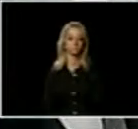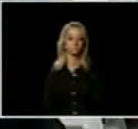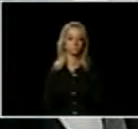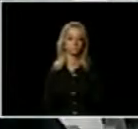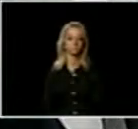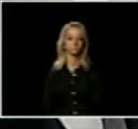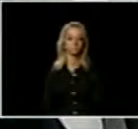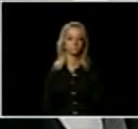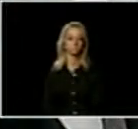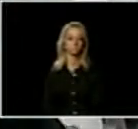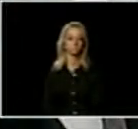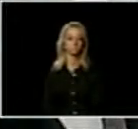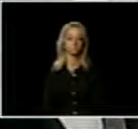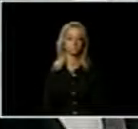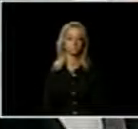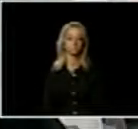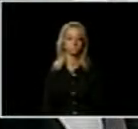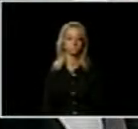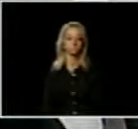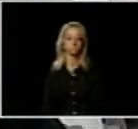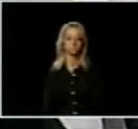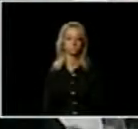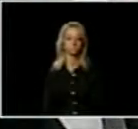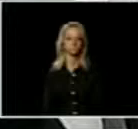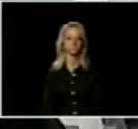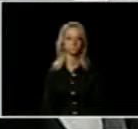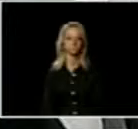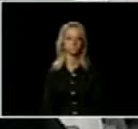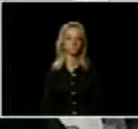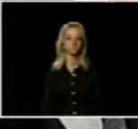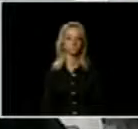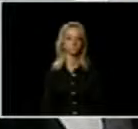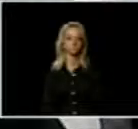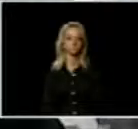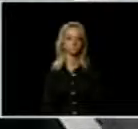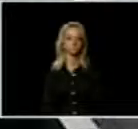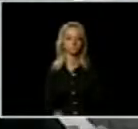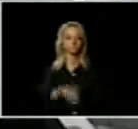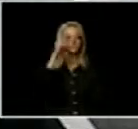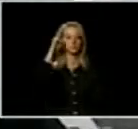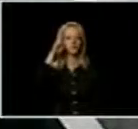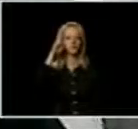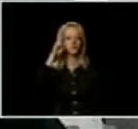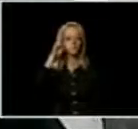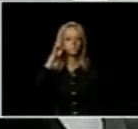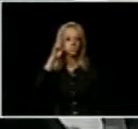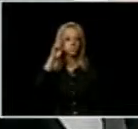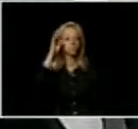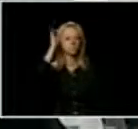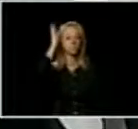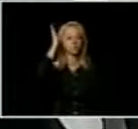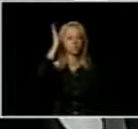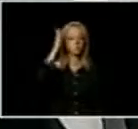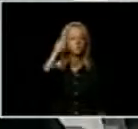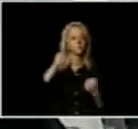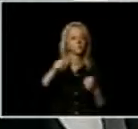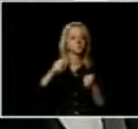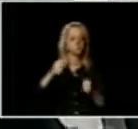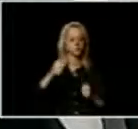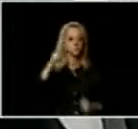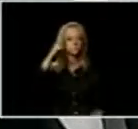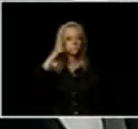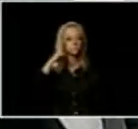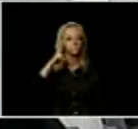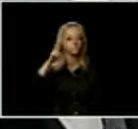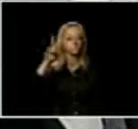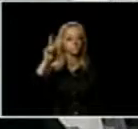histórico preservado, a história de Taubaté sendo lembrada, os bandeirantes da cidade,